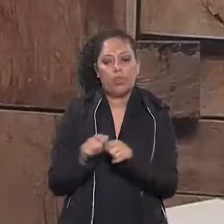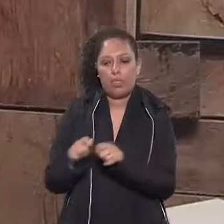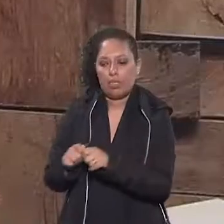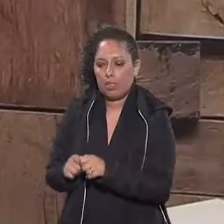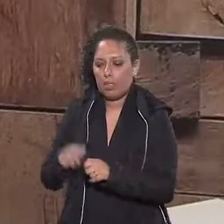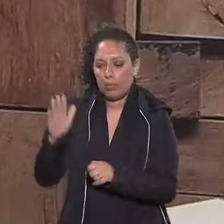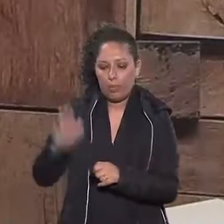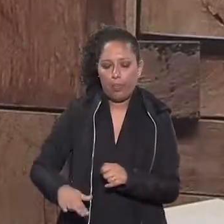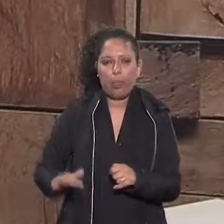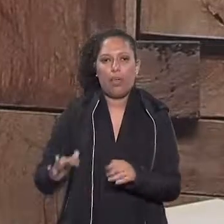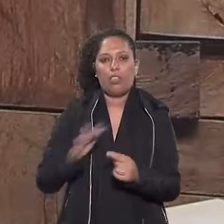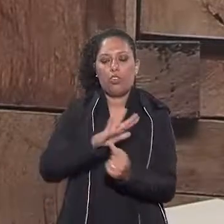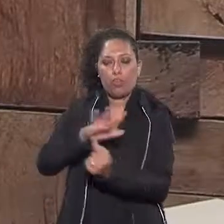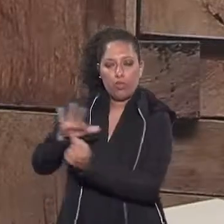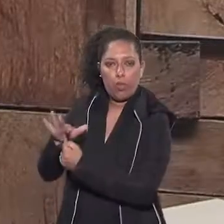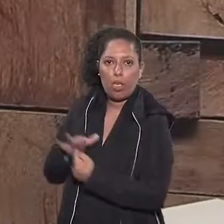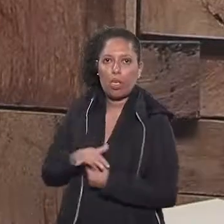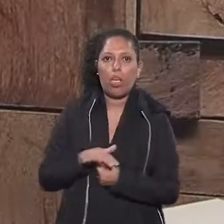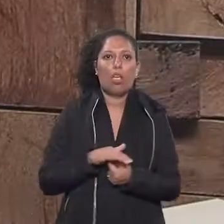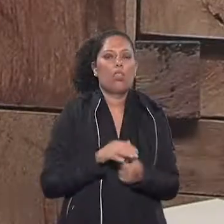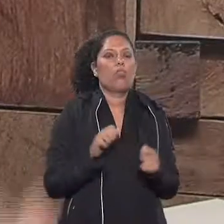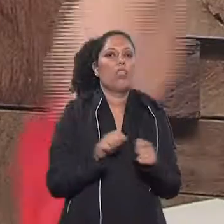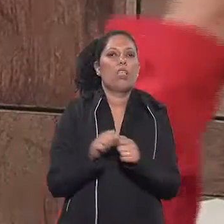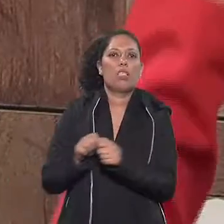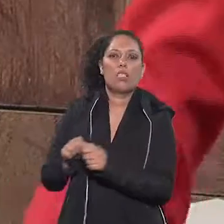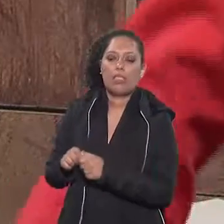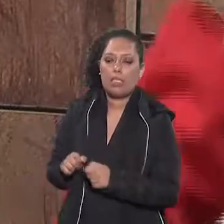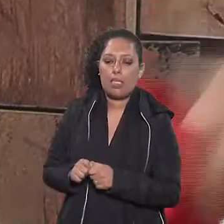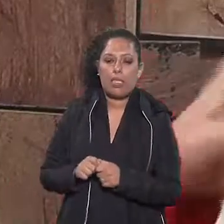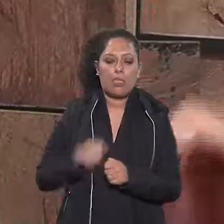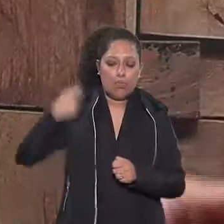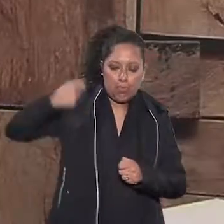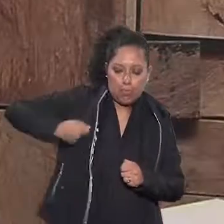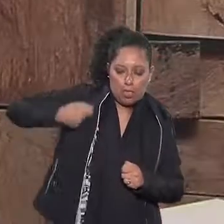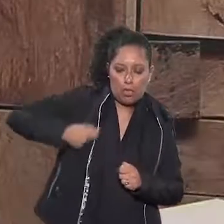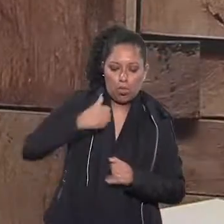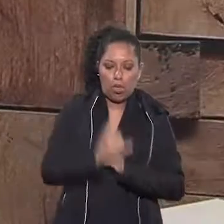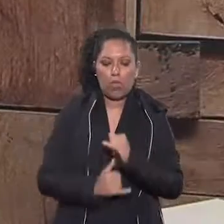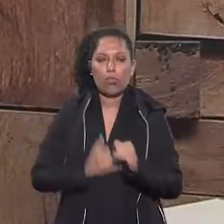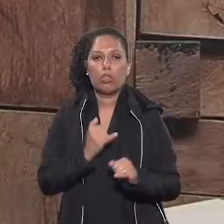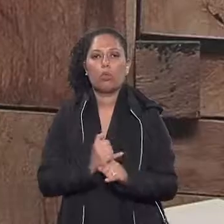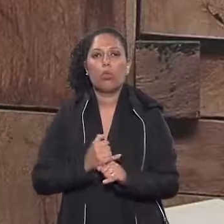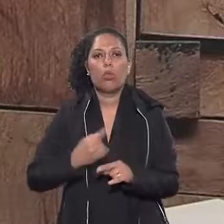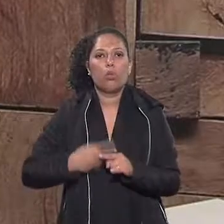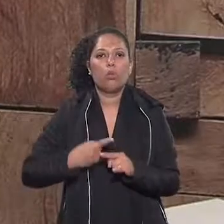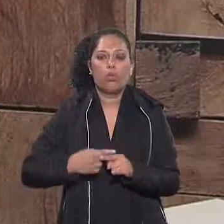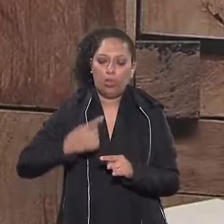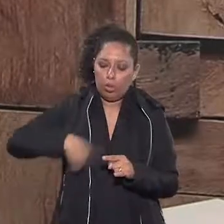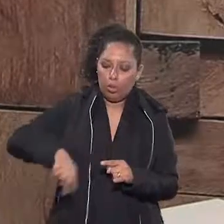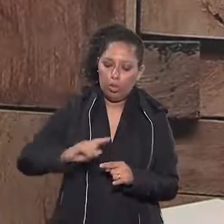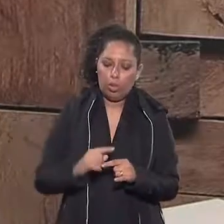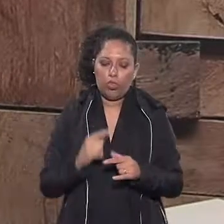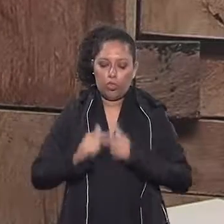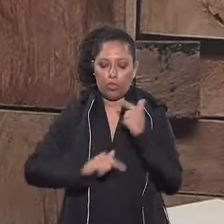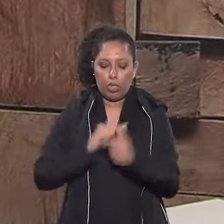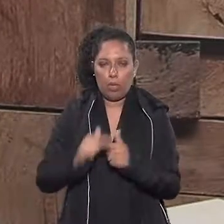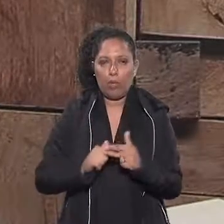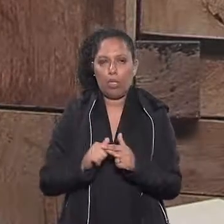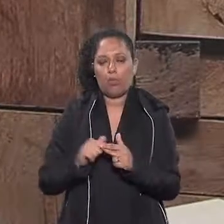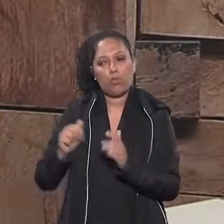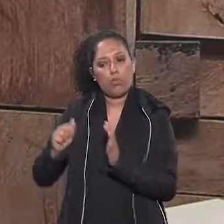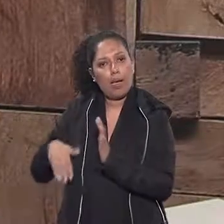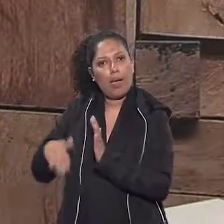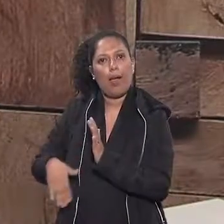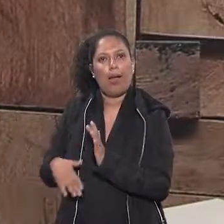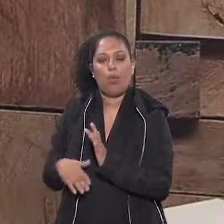isso, fazendo mais feira direta, fazendo a sacola virtual, porque a gente trabalha dentro de um modelo de